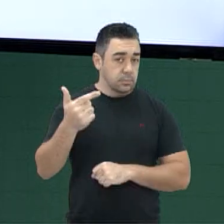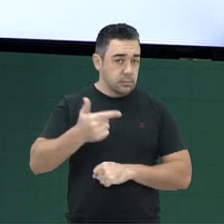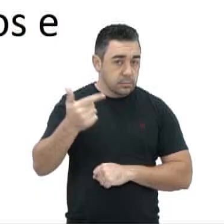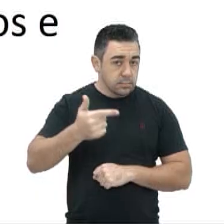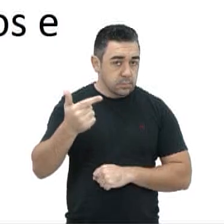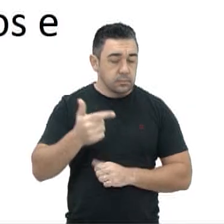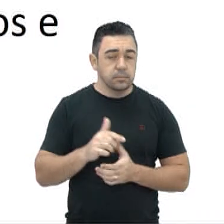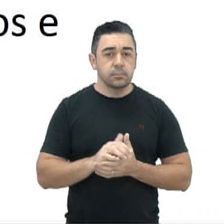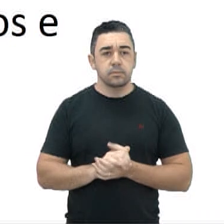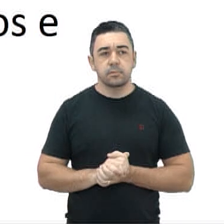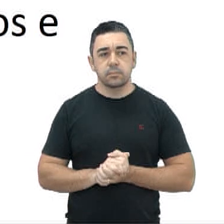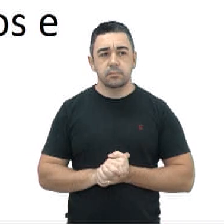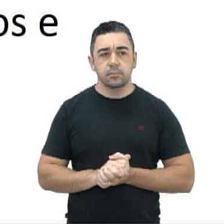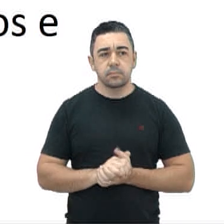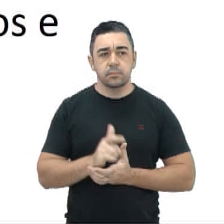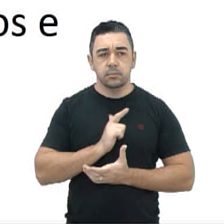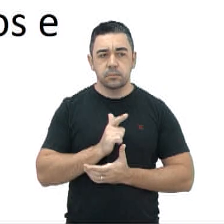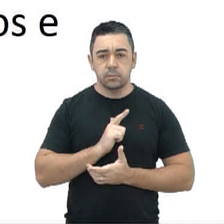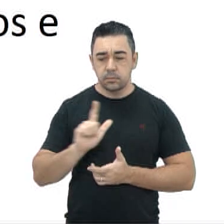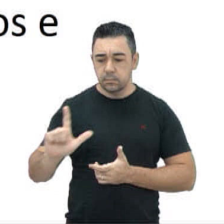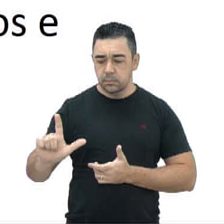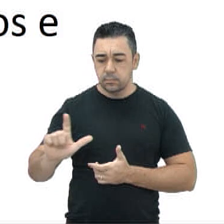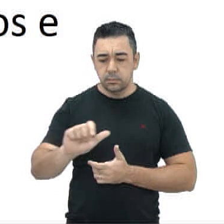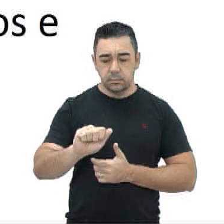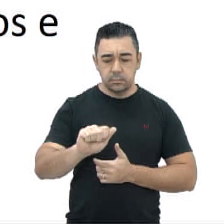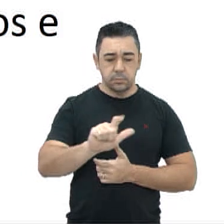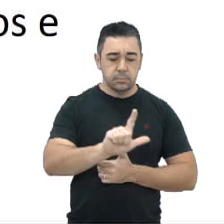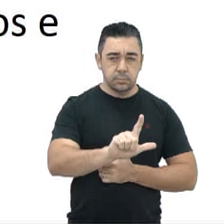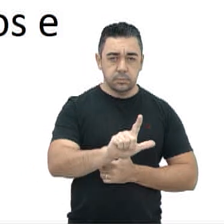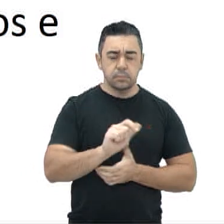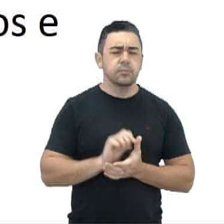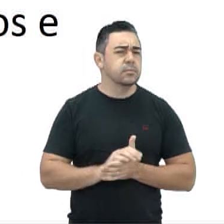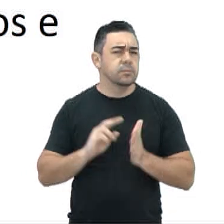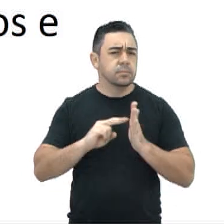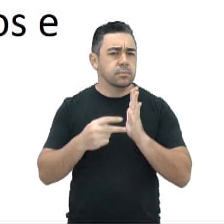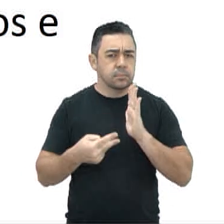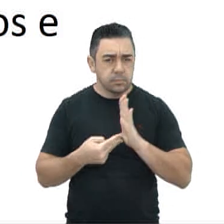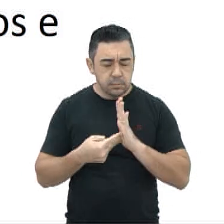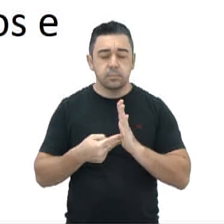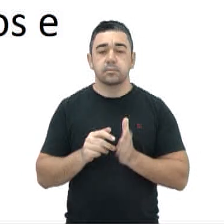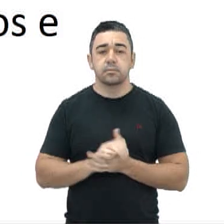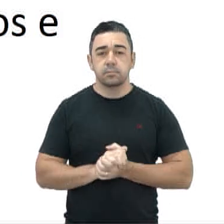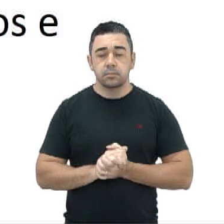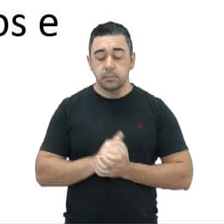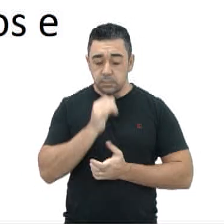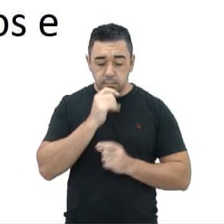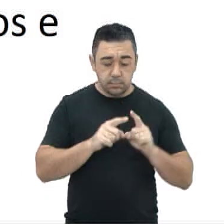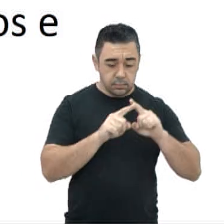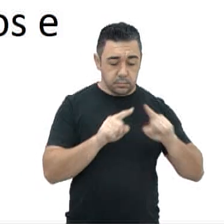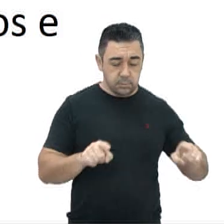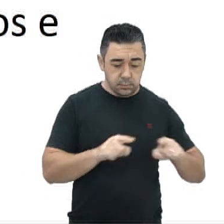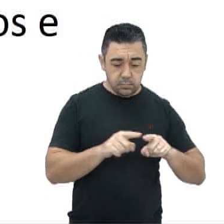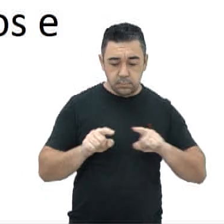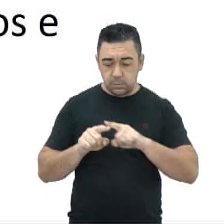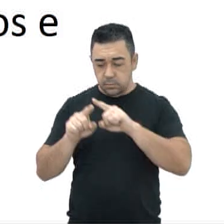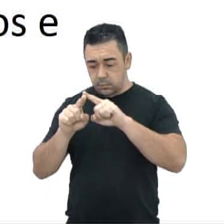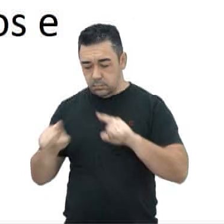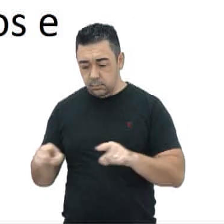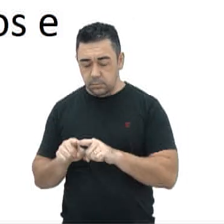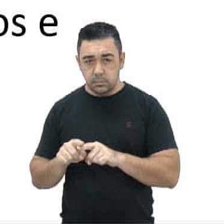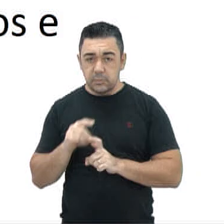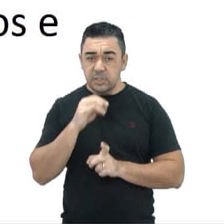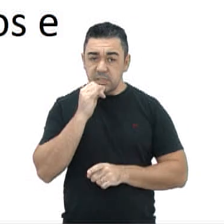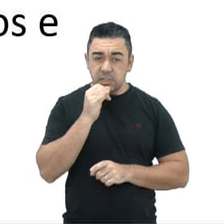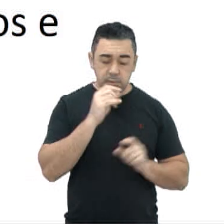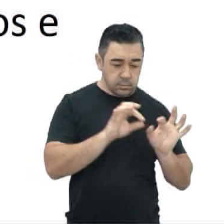No segundo caso de congruência, LAL, o que nós temos? Quando 2 triângulos possuem 2